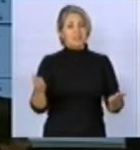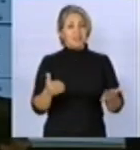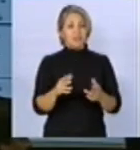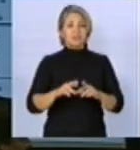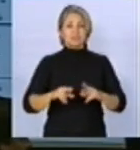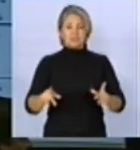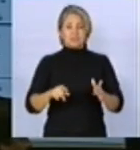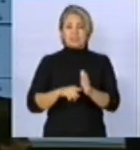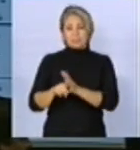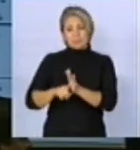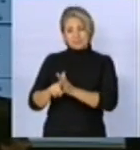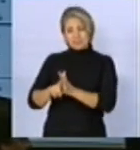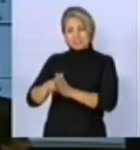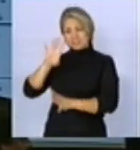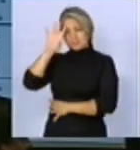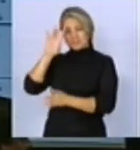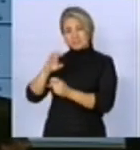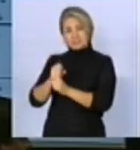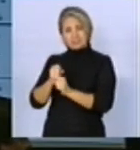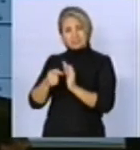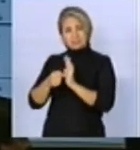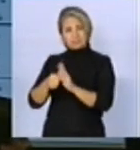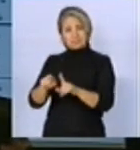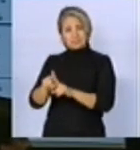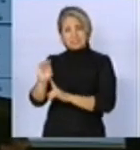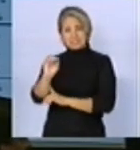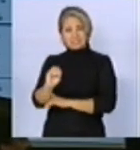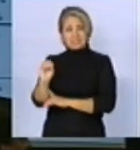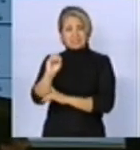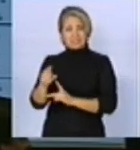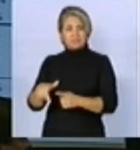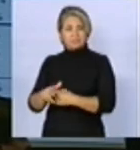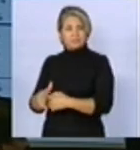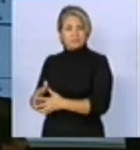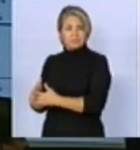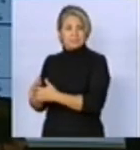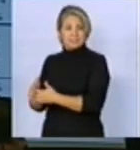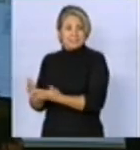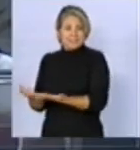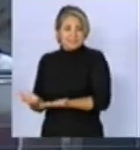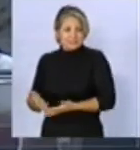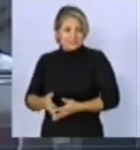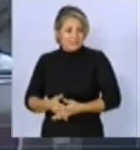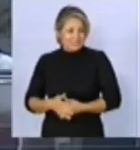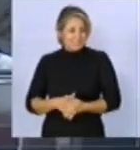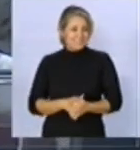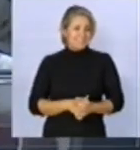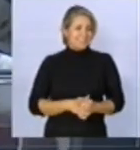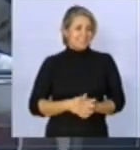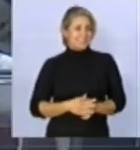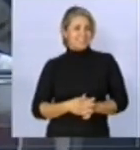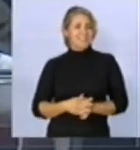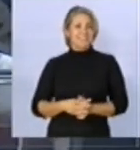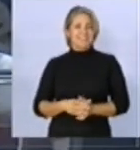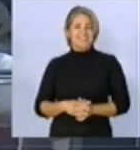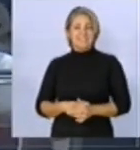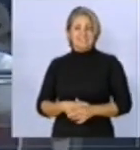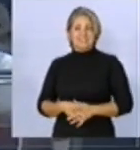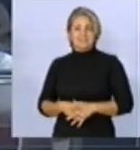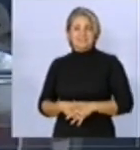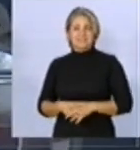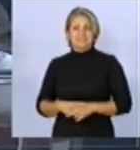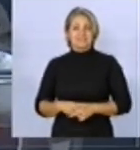que passasse 2011/2012 10 de mecanização e agora aqui